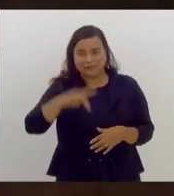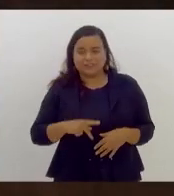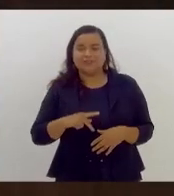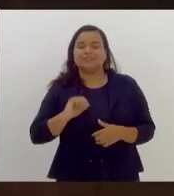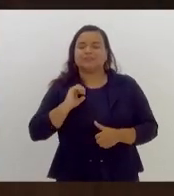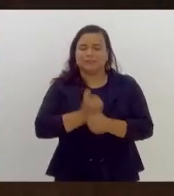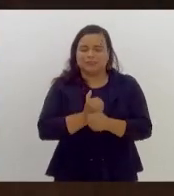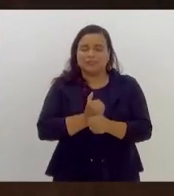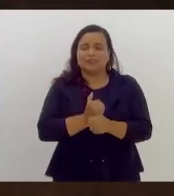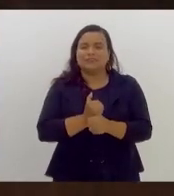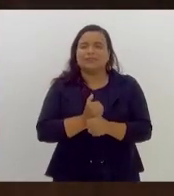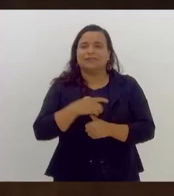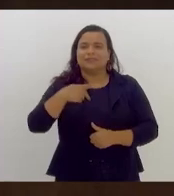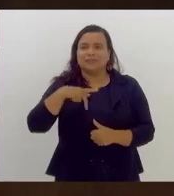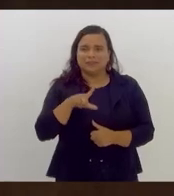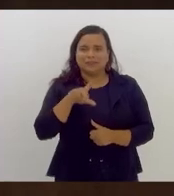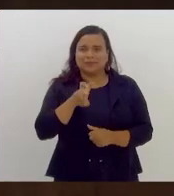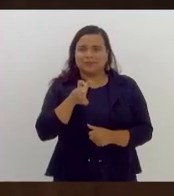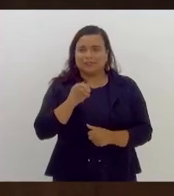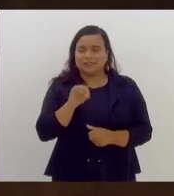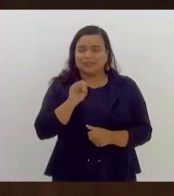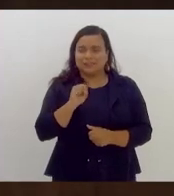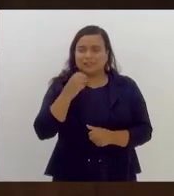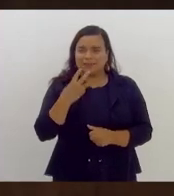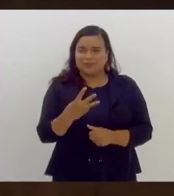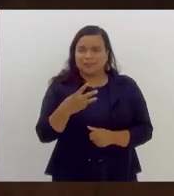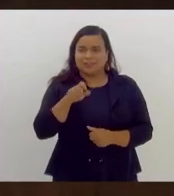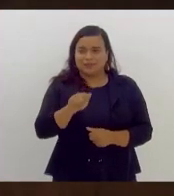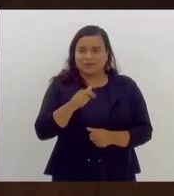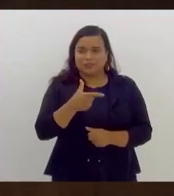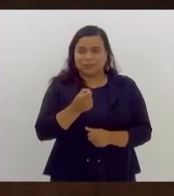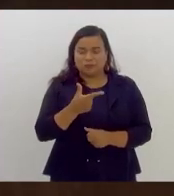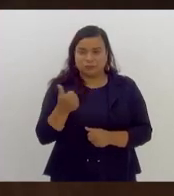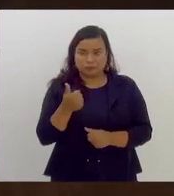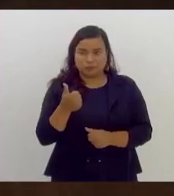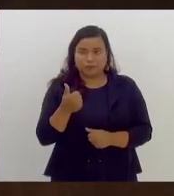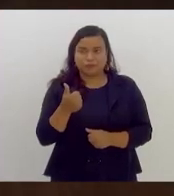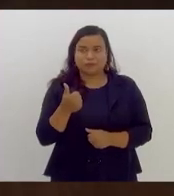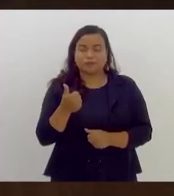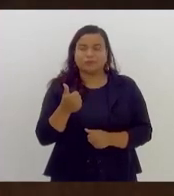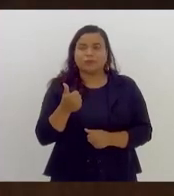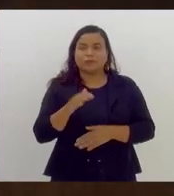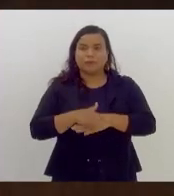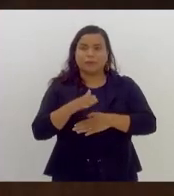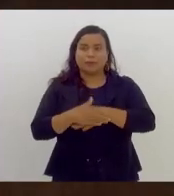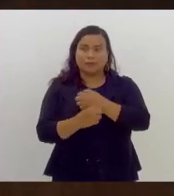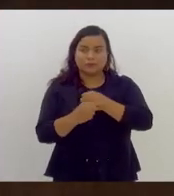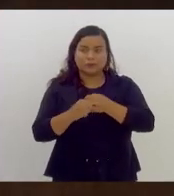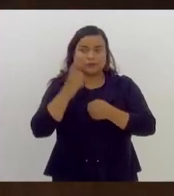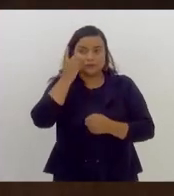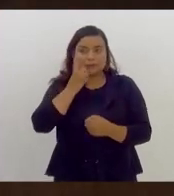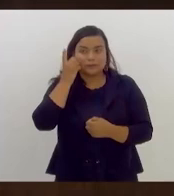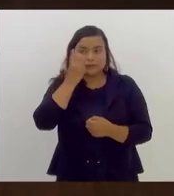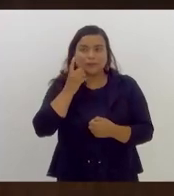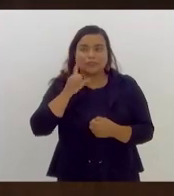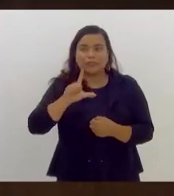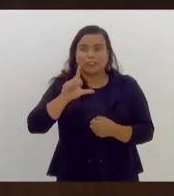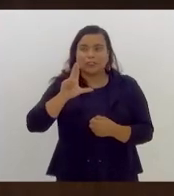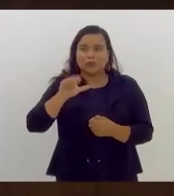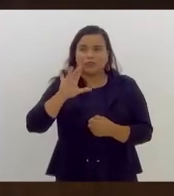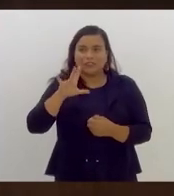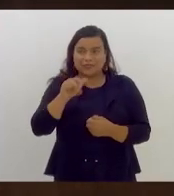substitutivo ao PL 5083-A de 2021, de autoria da deputada